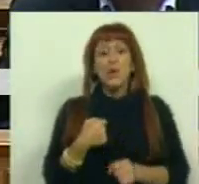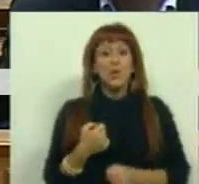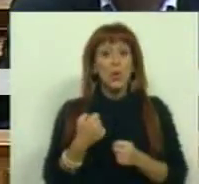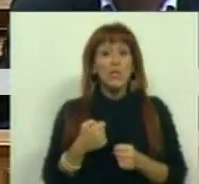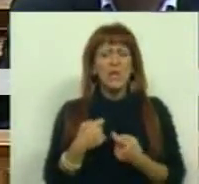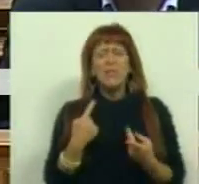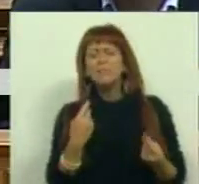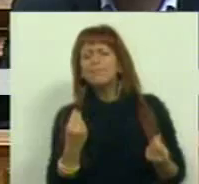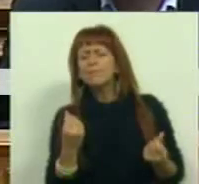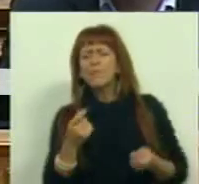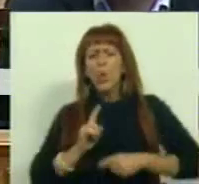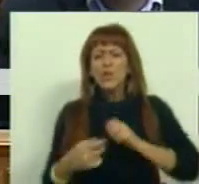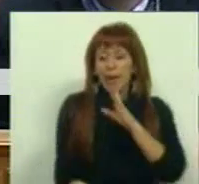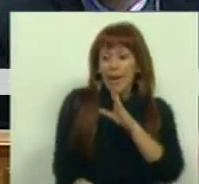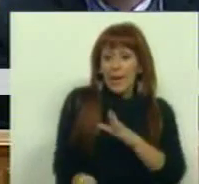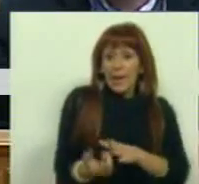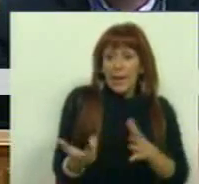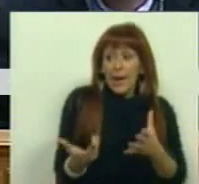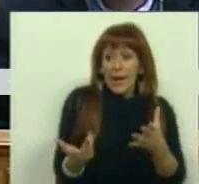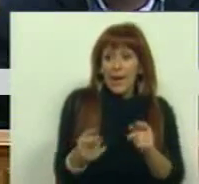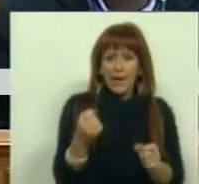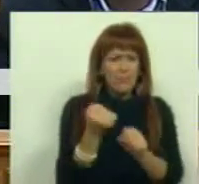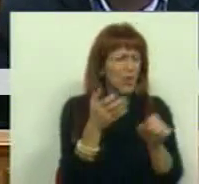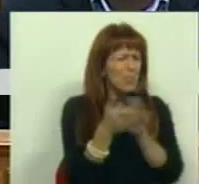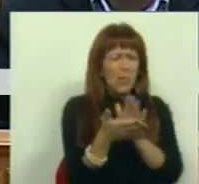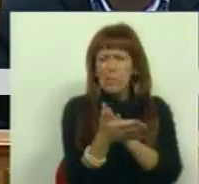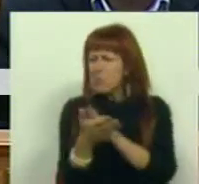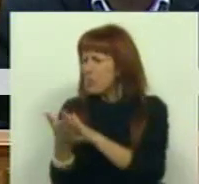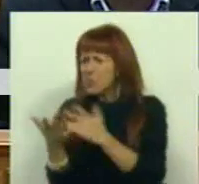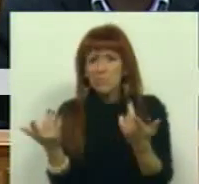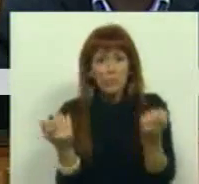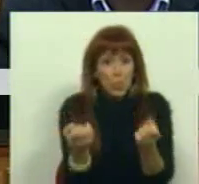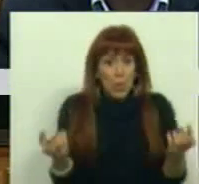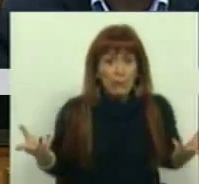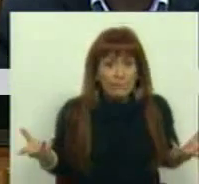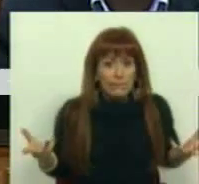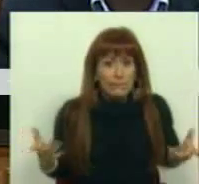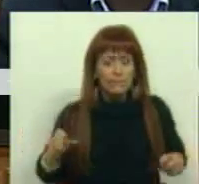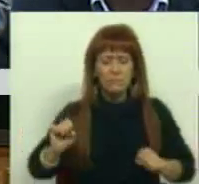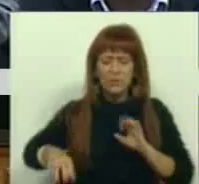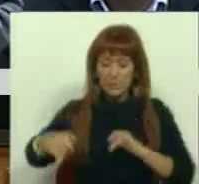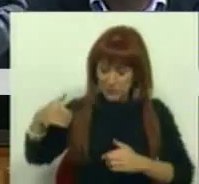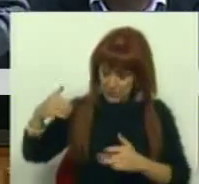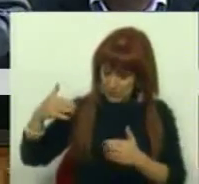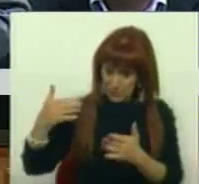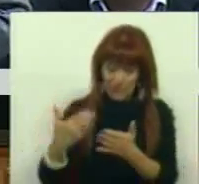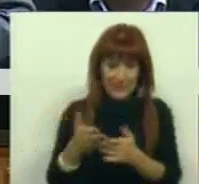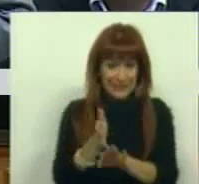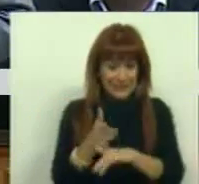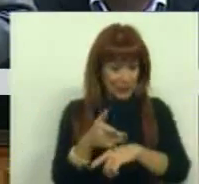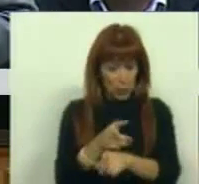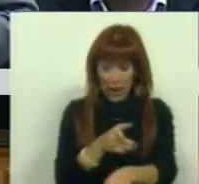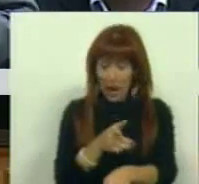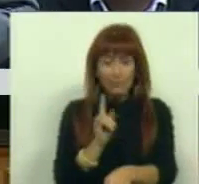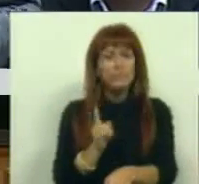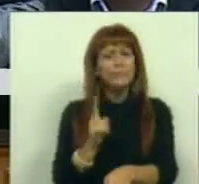conseguimos descortinar a criação desses postos de trabalho, porque não existem. O que tem acontecido neste setor